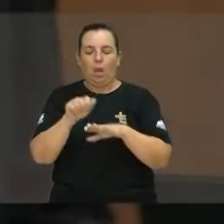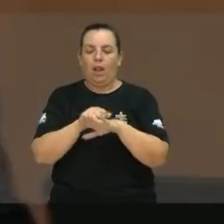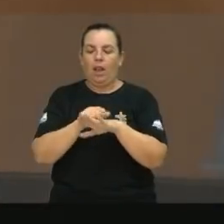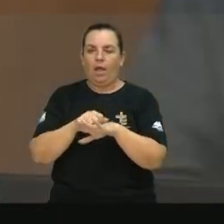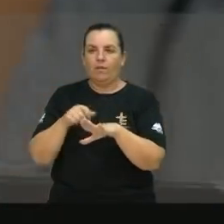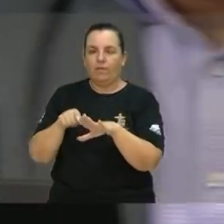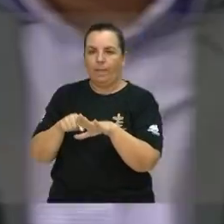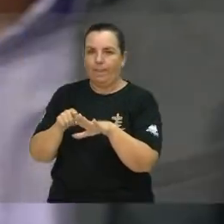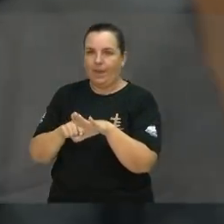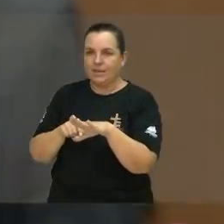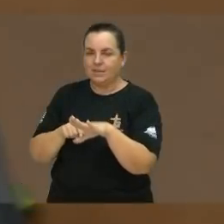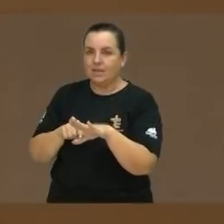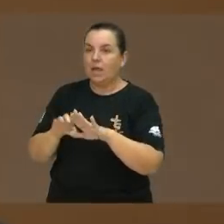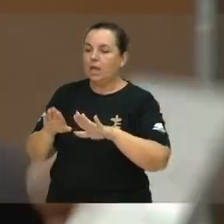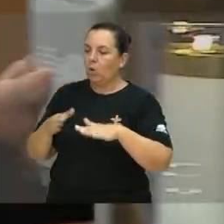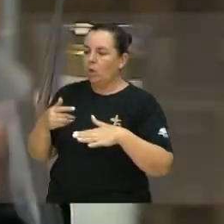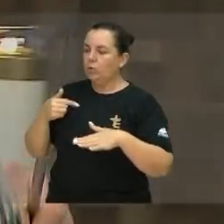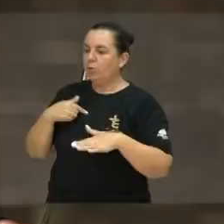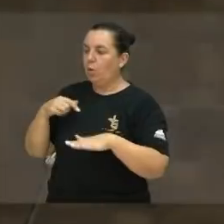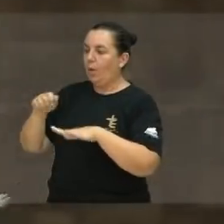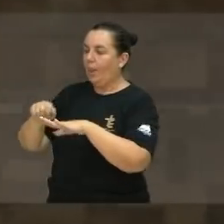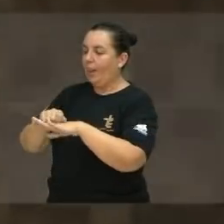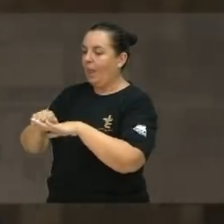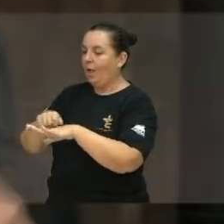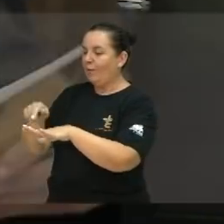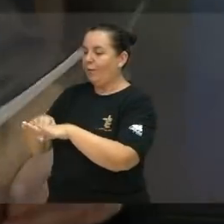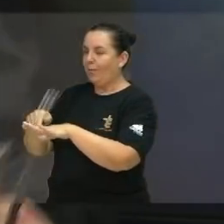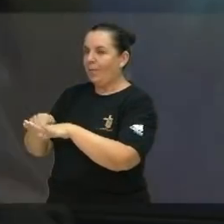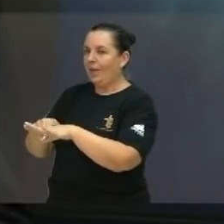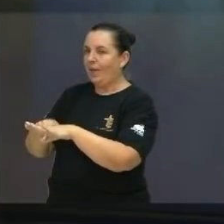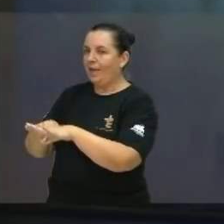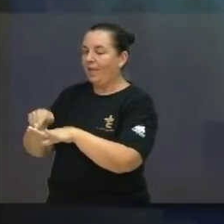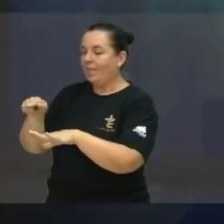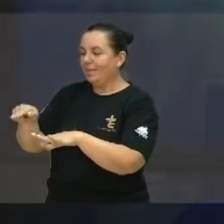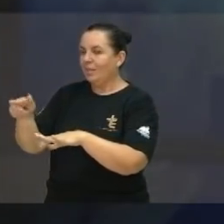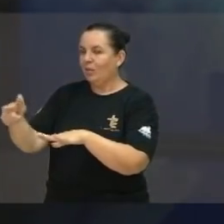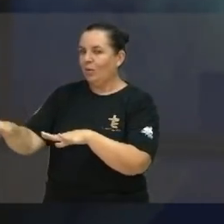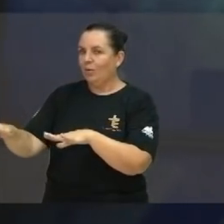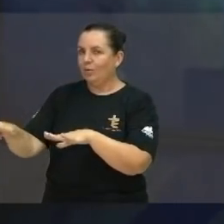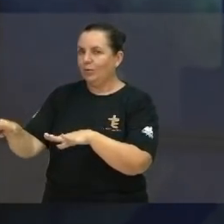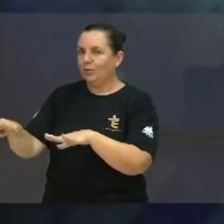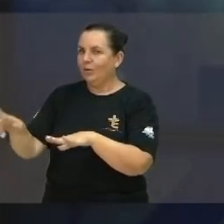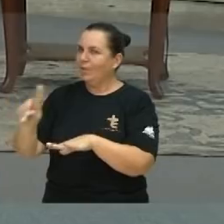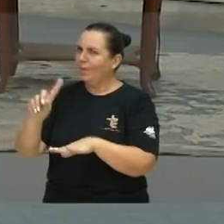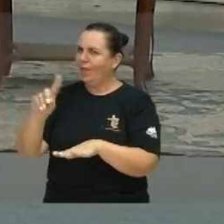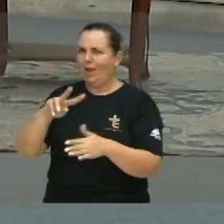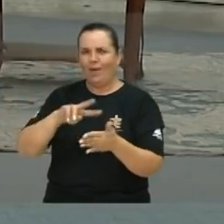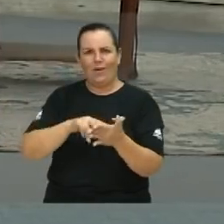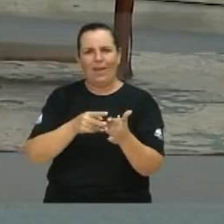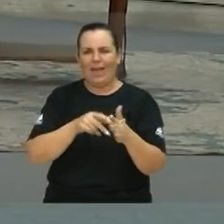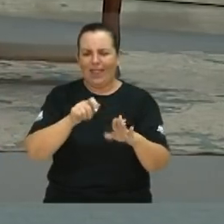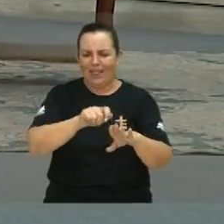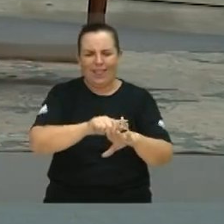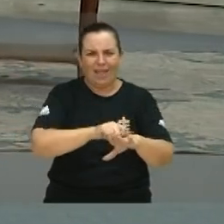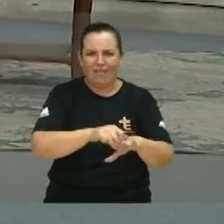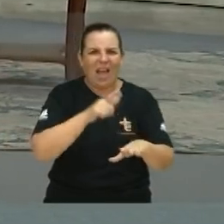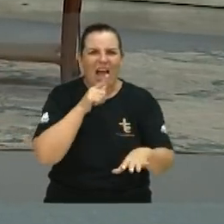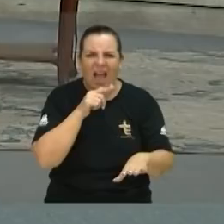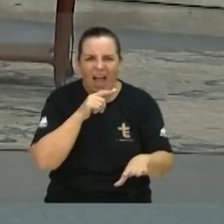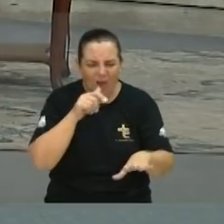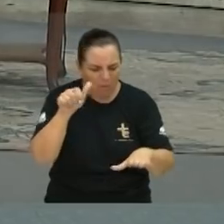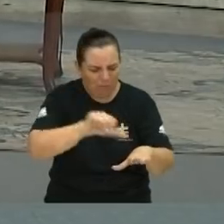em quanto lavo os pés não é pegar o pézinho de anjo do william me